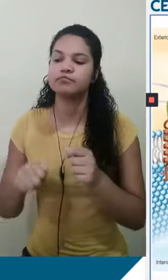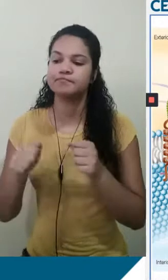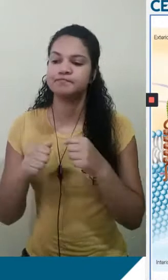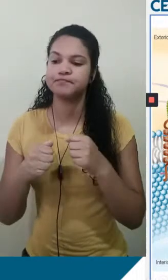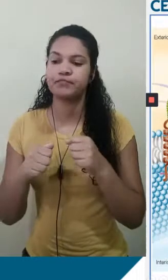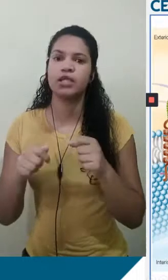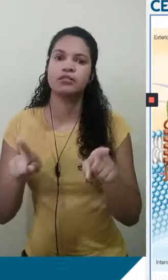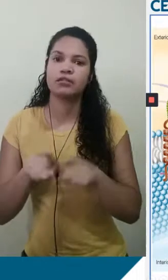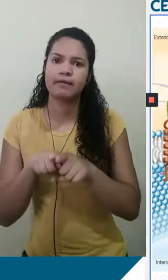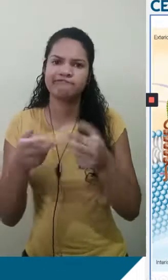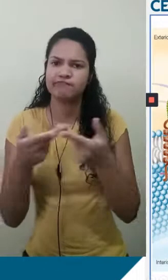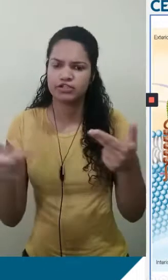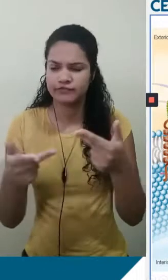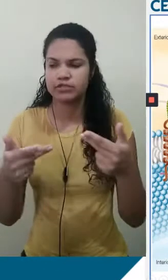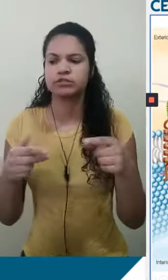no citoplasma da célula.